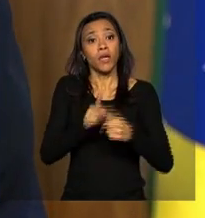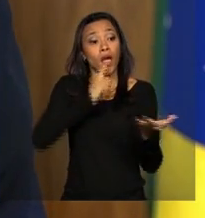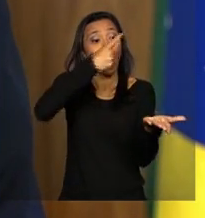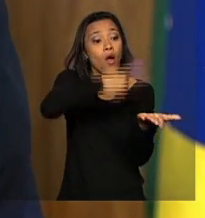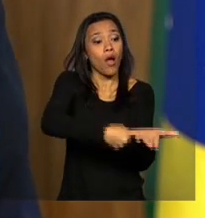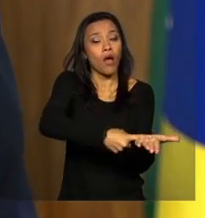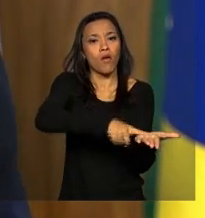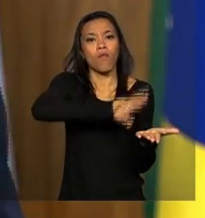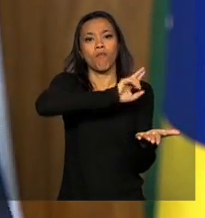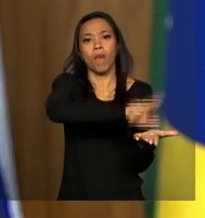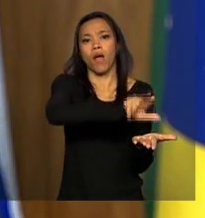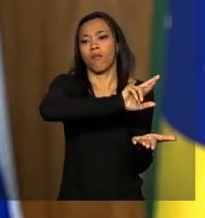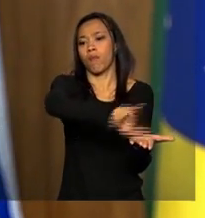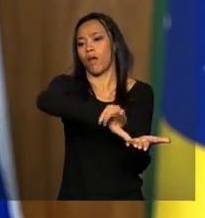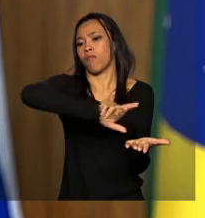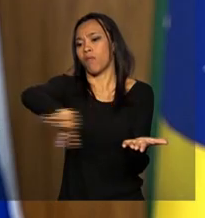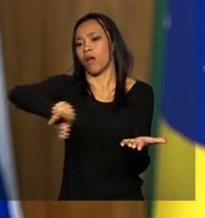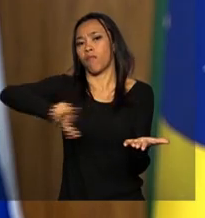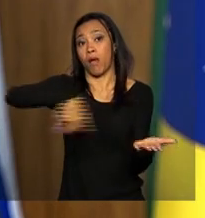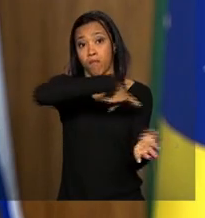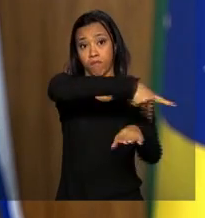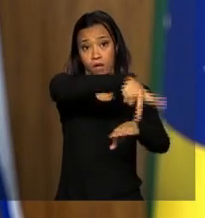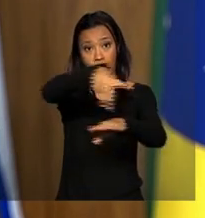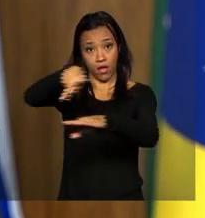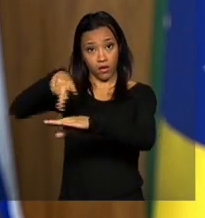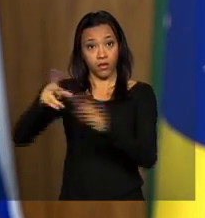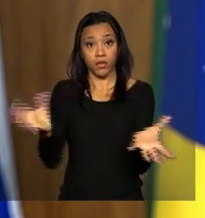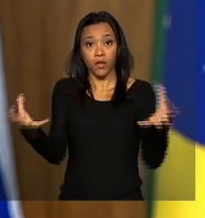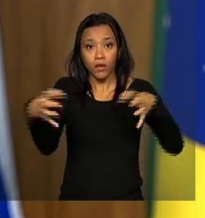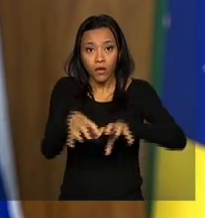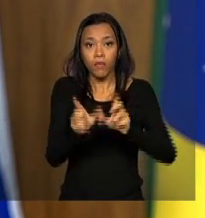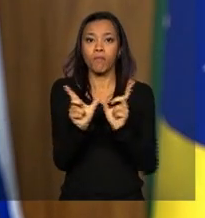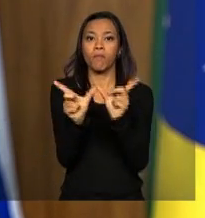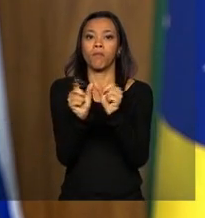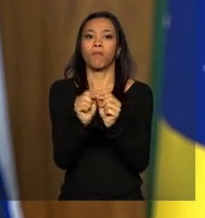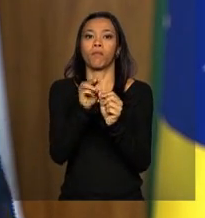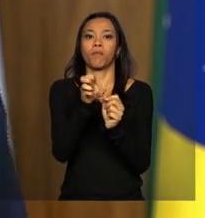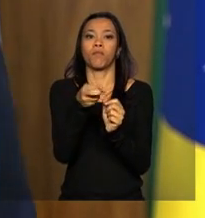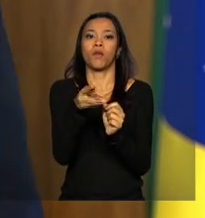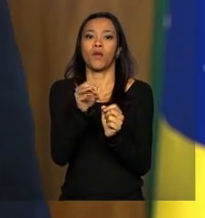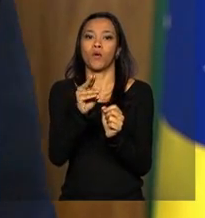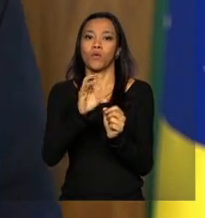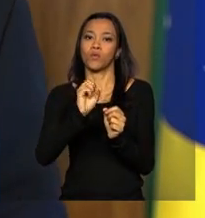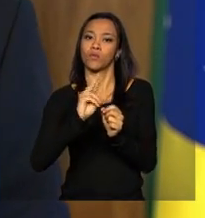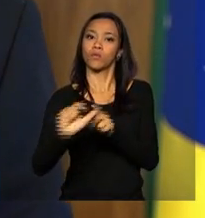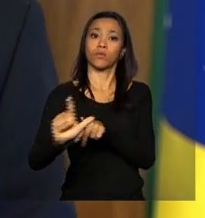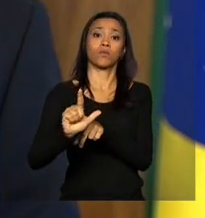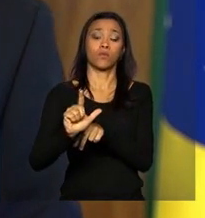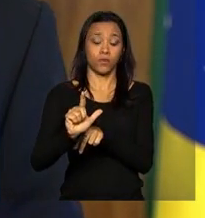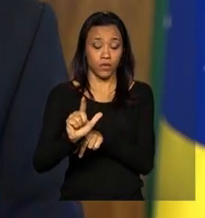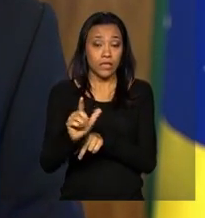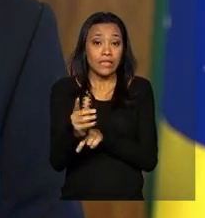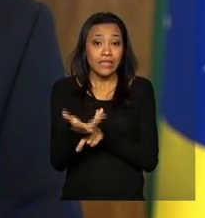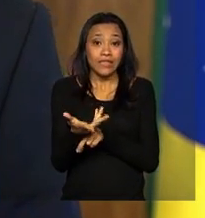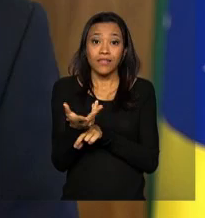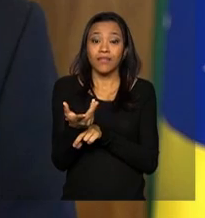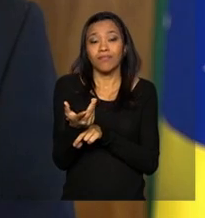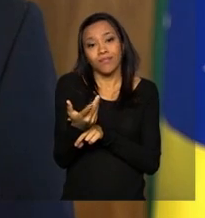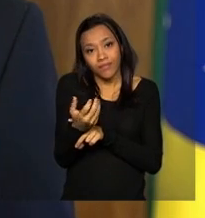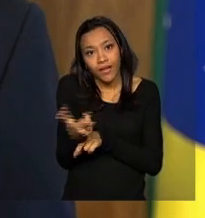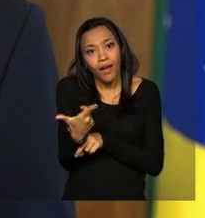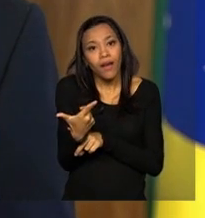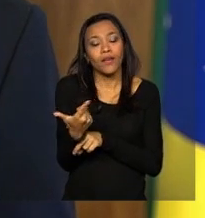membros com relação à possibilidade de considerar ritmos e velocidades diferentes